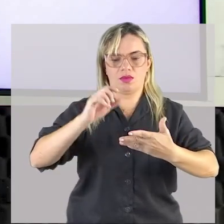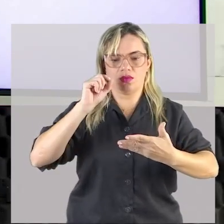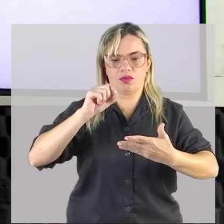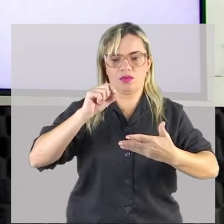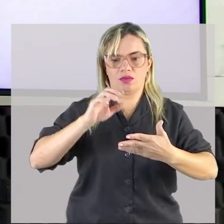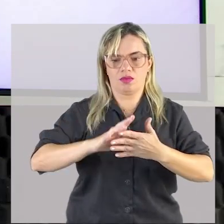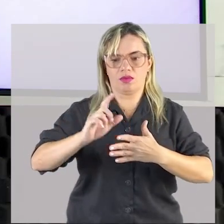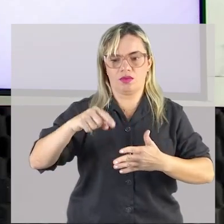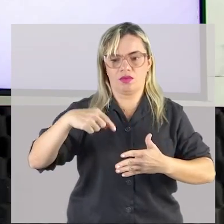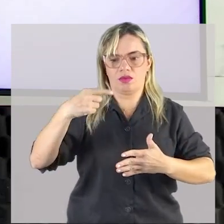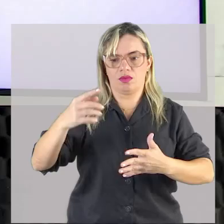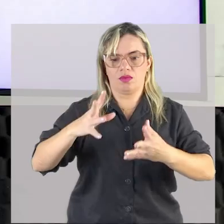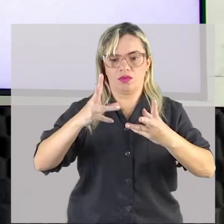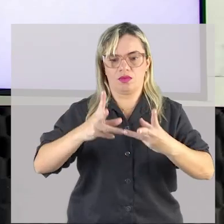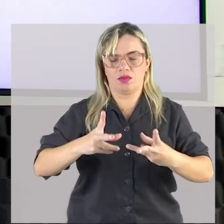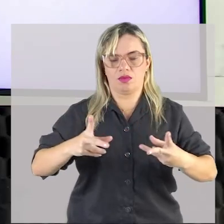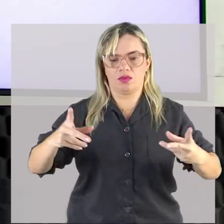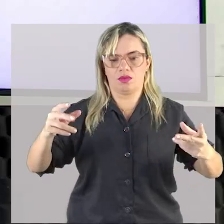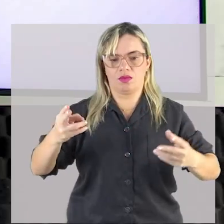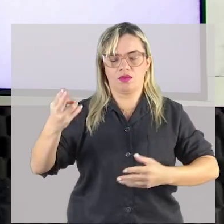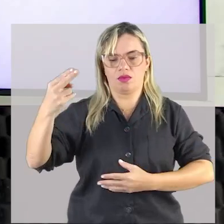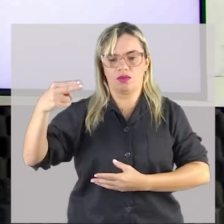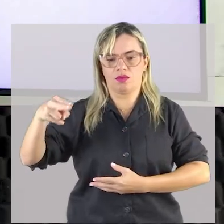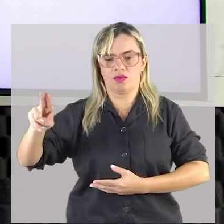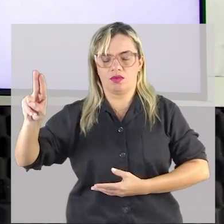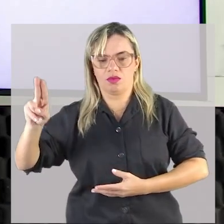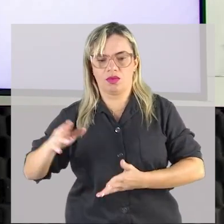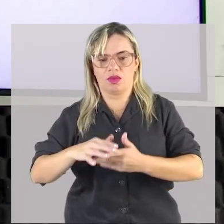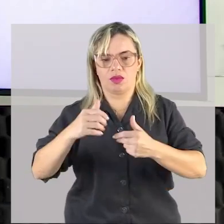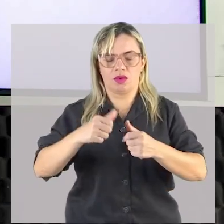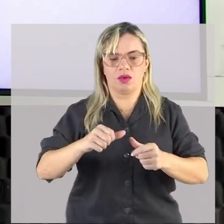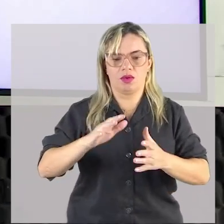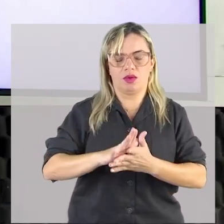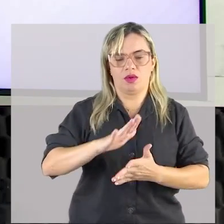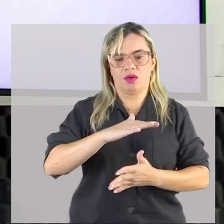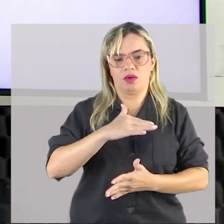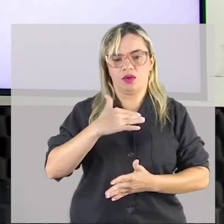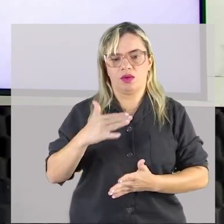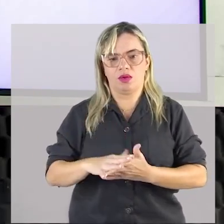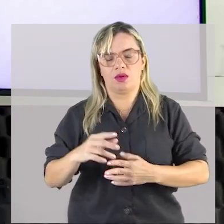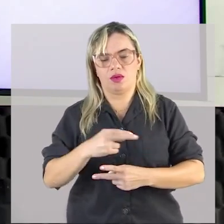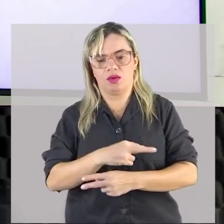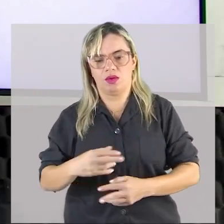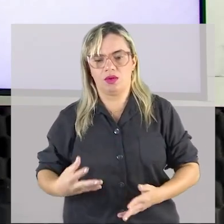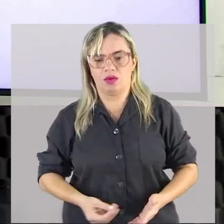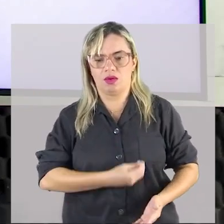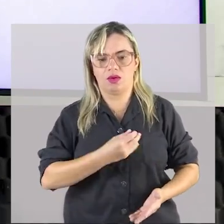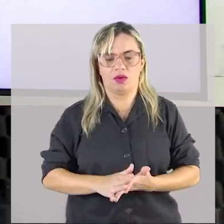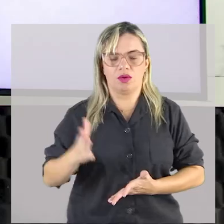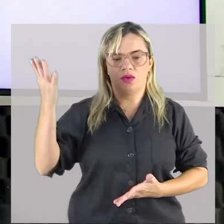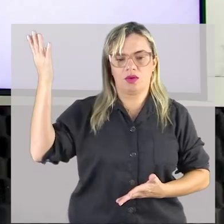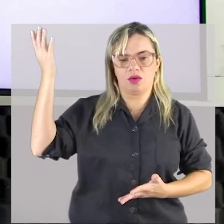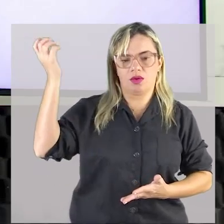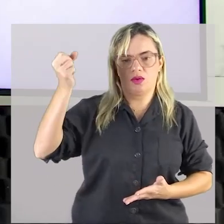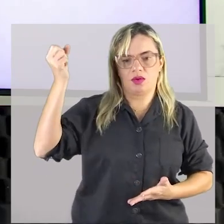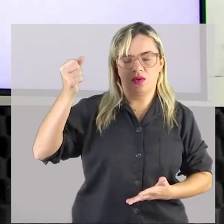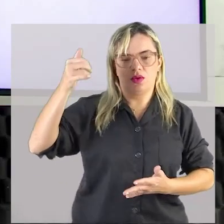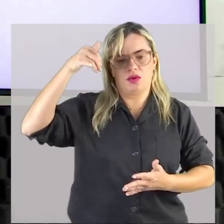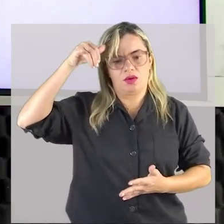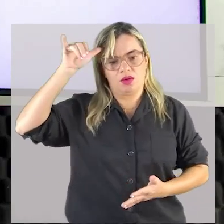e além dos resíduos nitrogenados presentes nos cadáveres e nas excretas, como eu falei da vaca, né? Então, tudo isso,